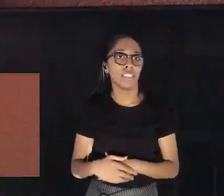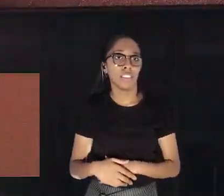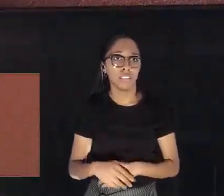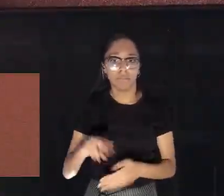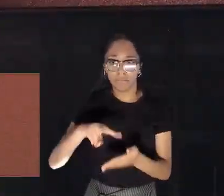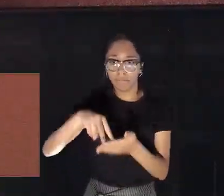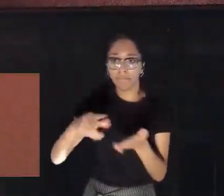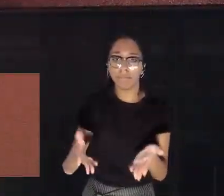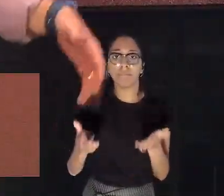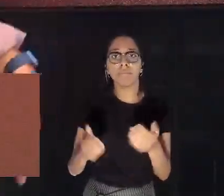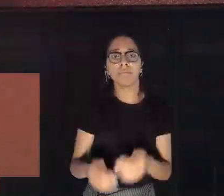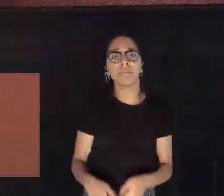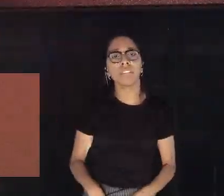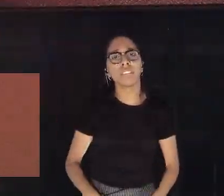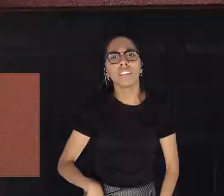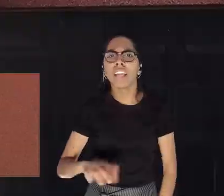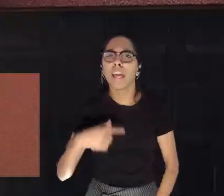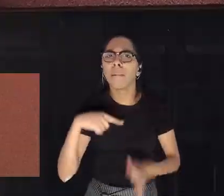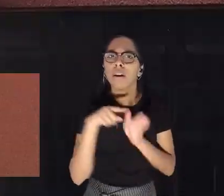Cadê o Espírito Santo?